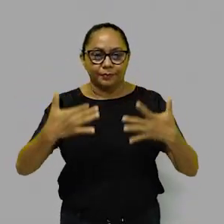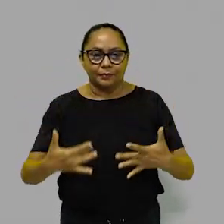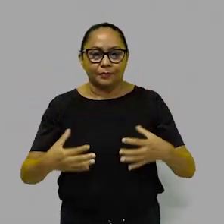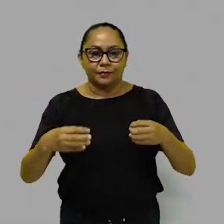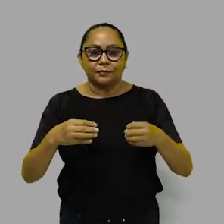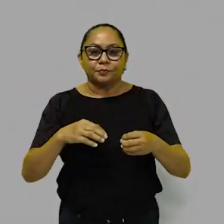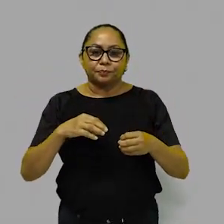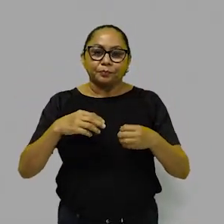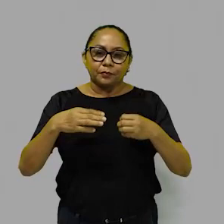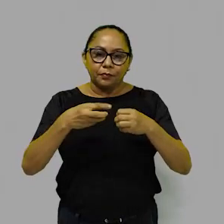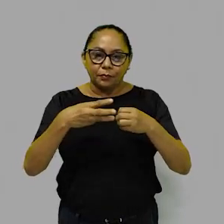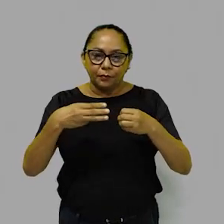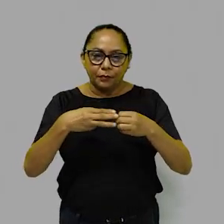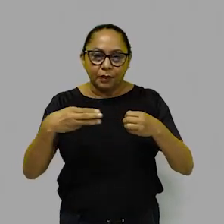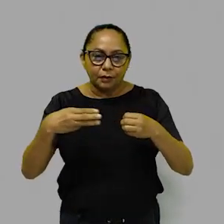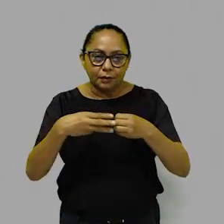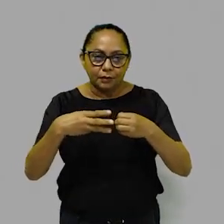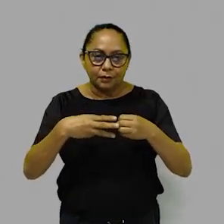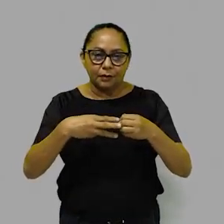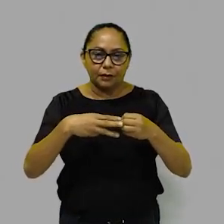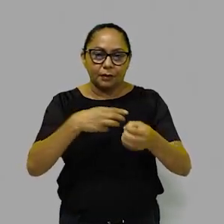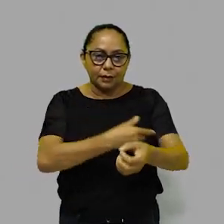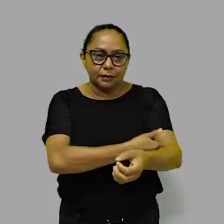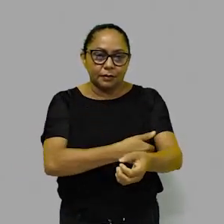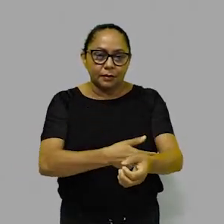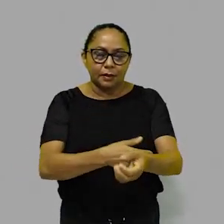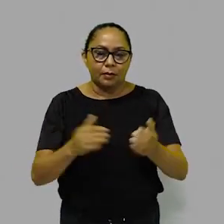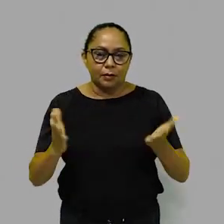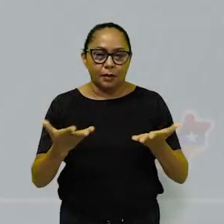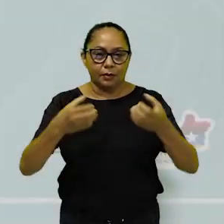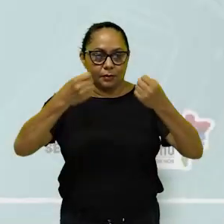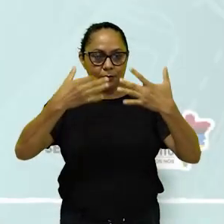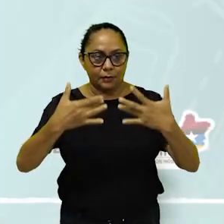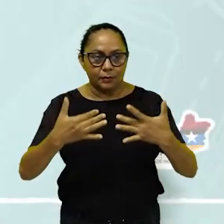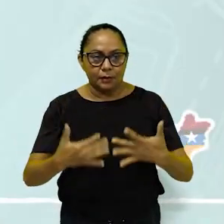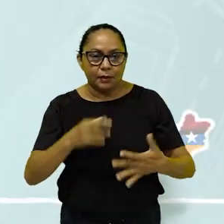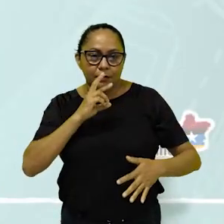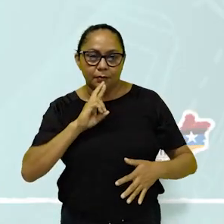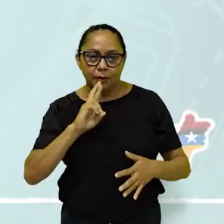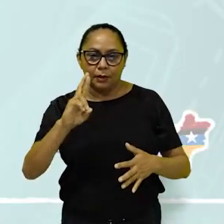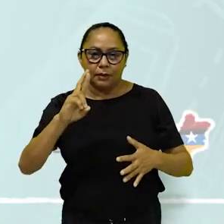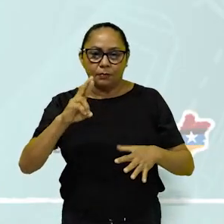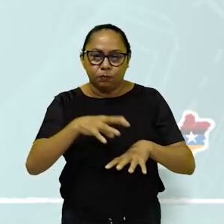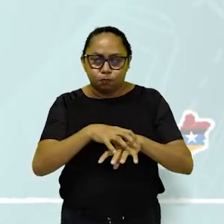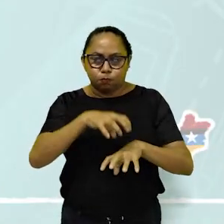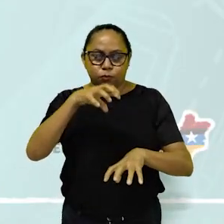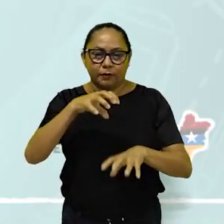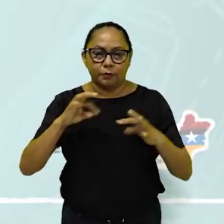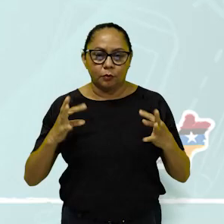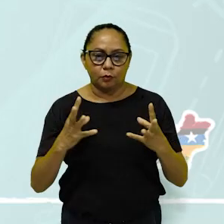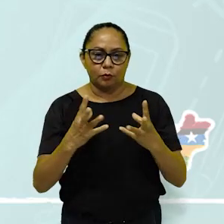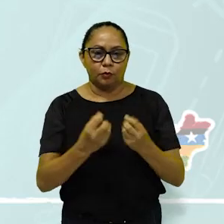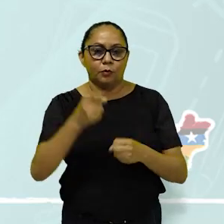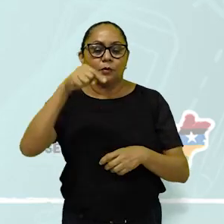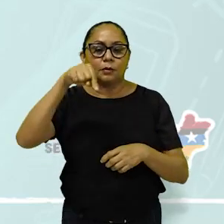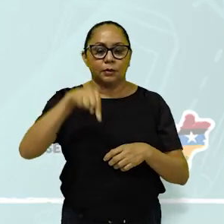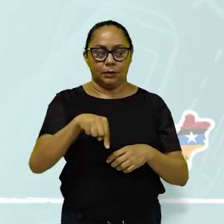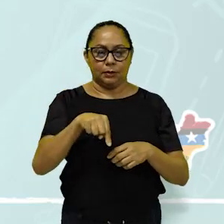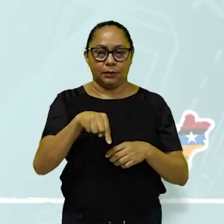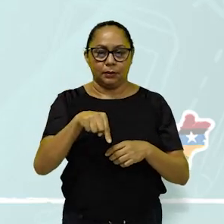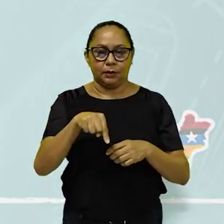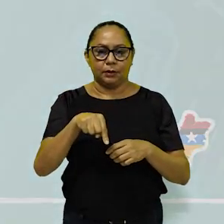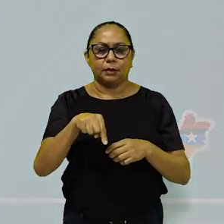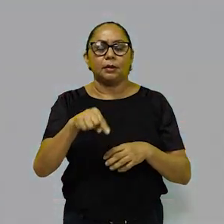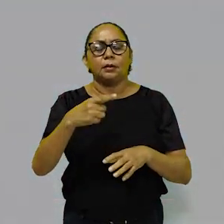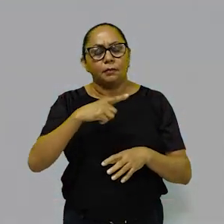vamos especificar sobre resposta inflamatória. Todo mundo aqui, por acaso, já deve ter